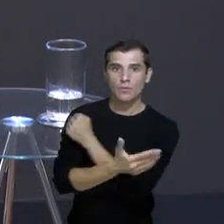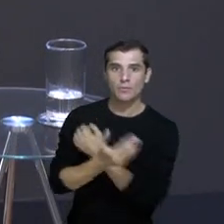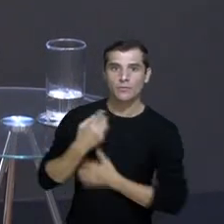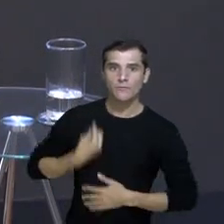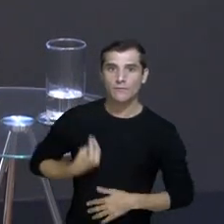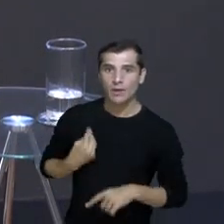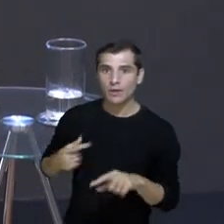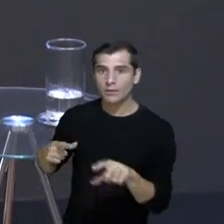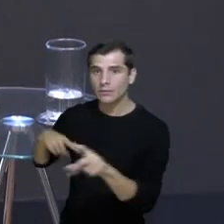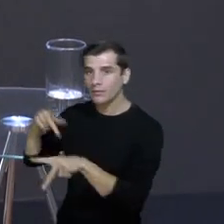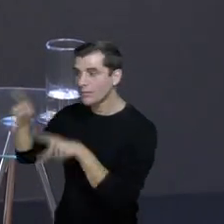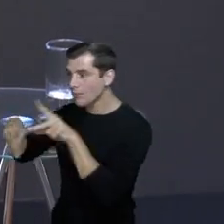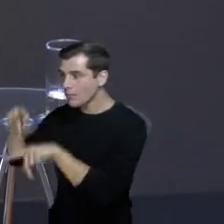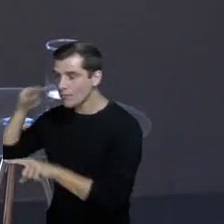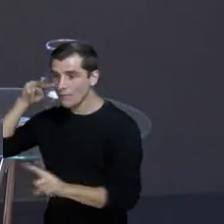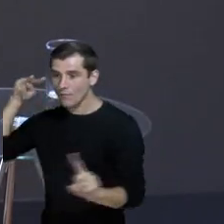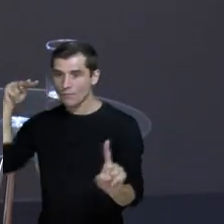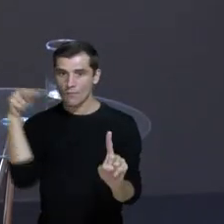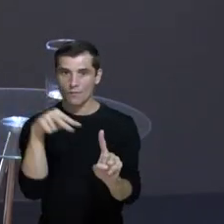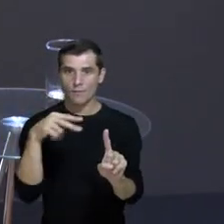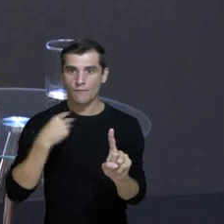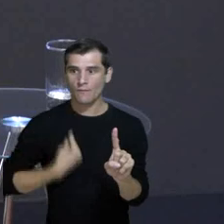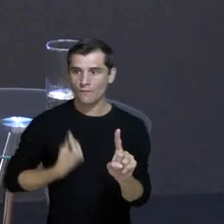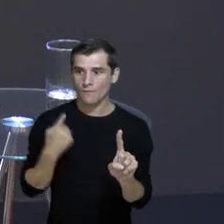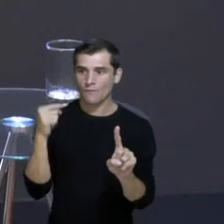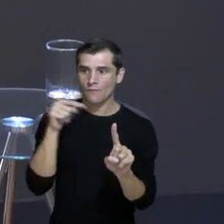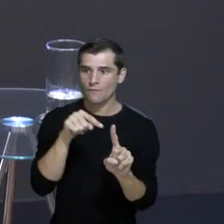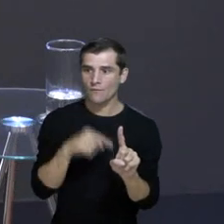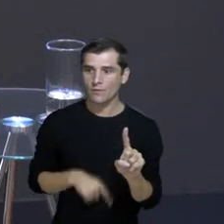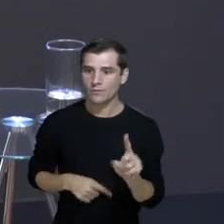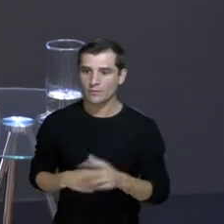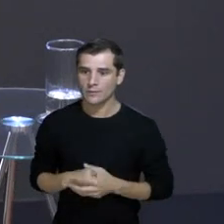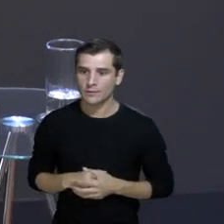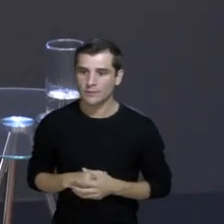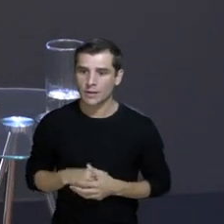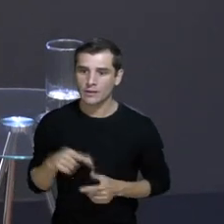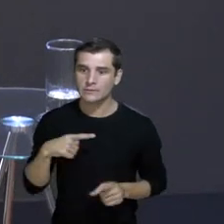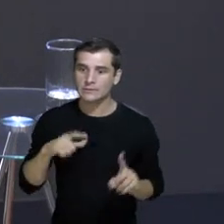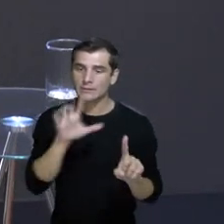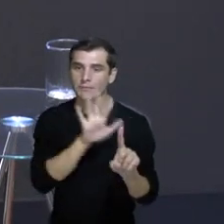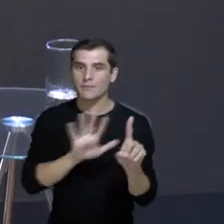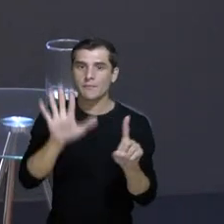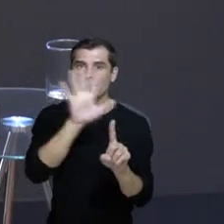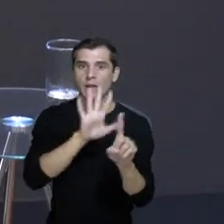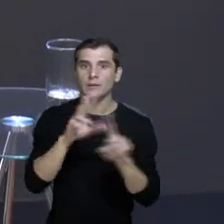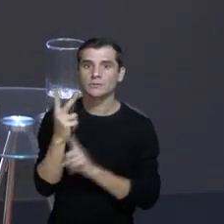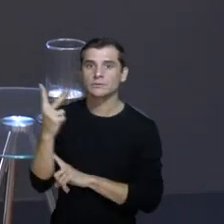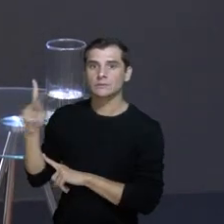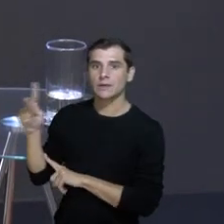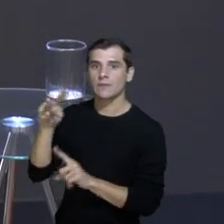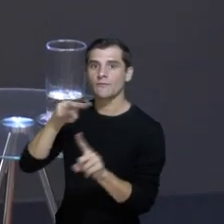povos Essa visão que nós temos essa imagem que nós temos na visão